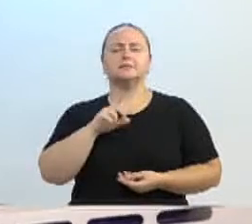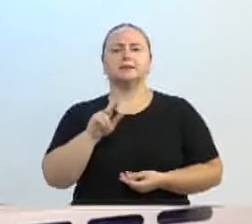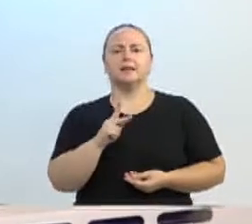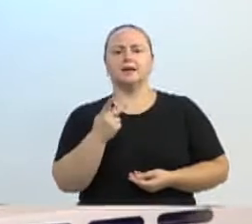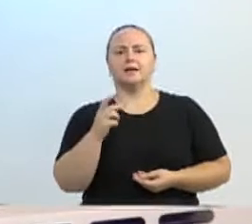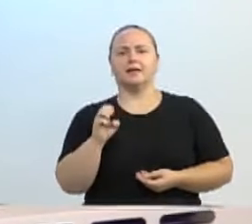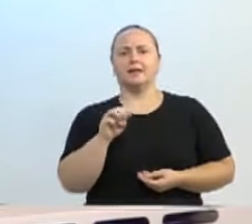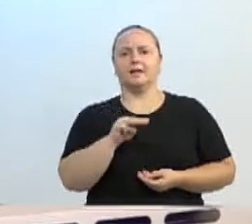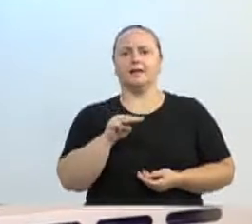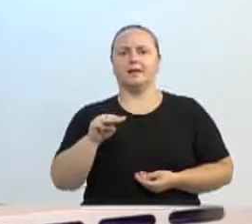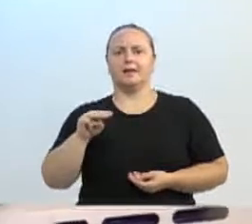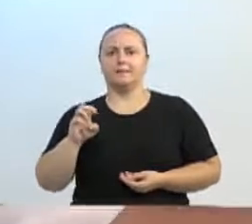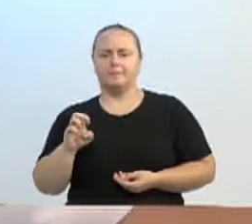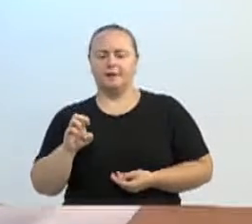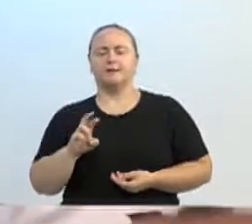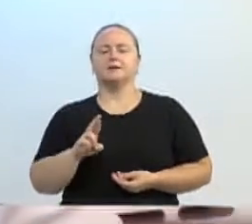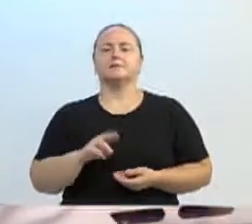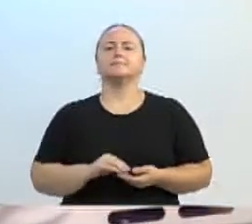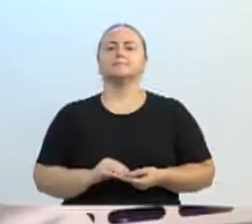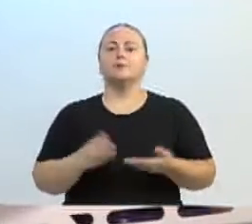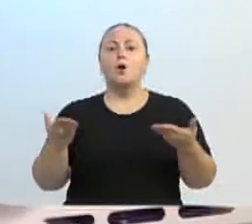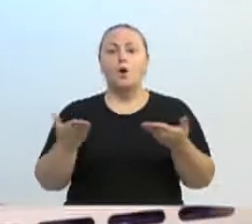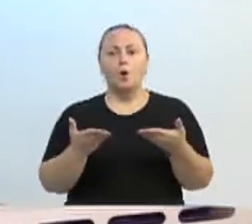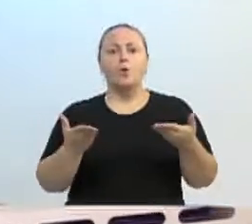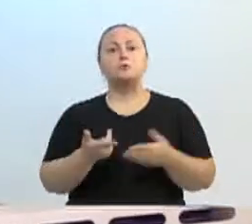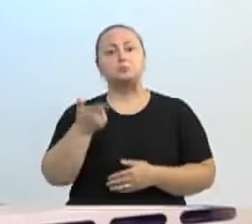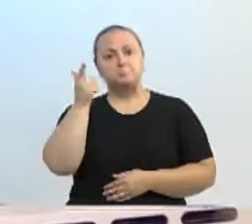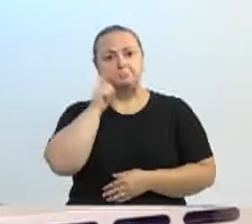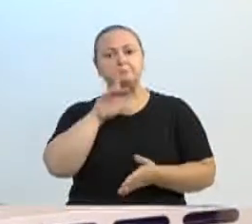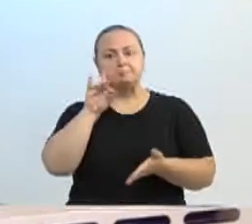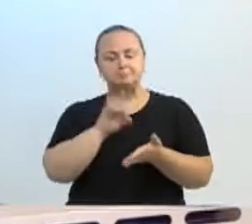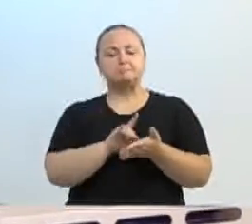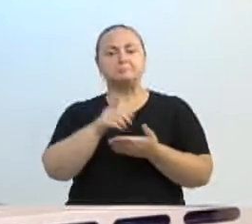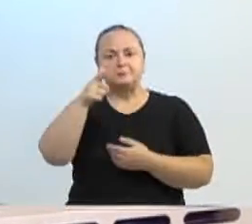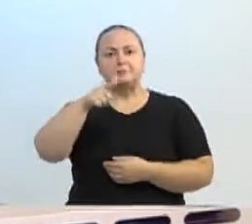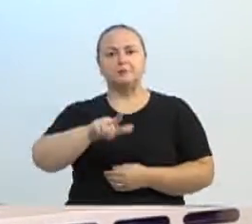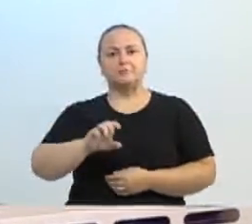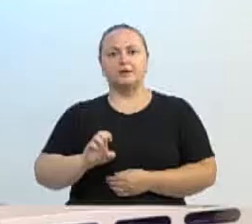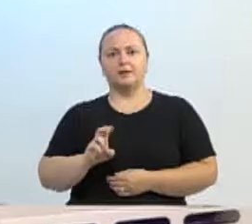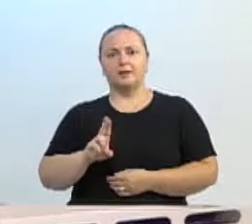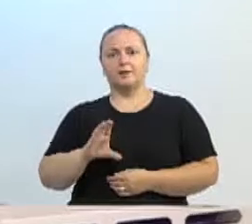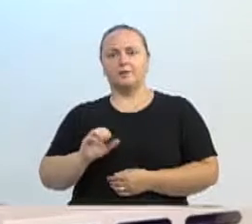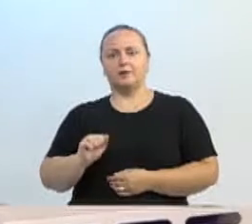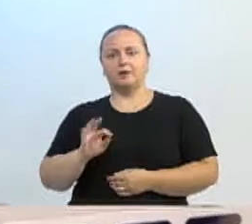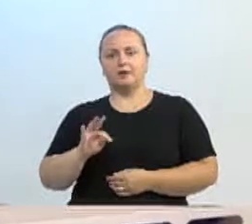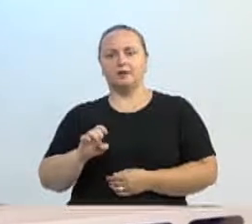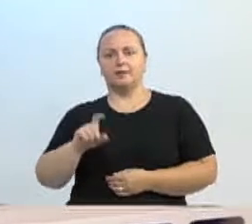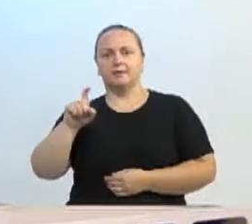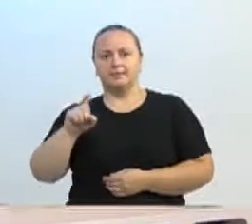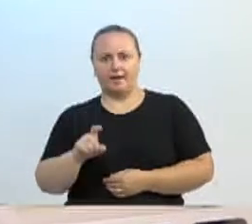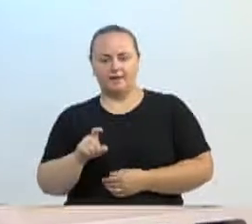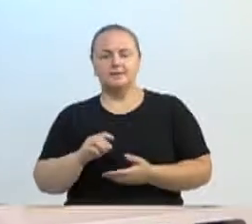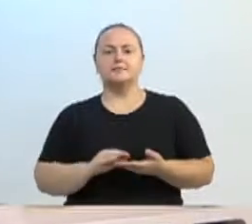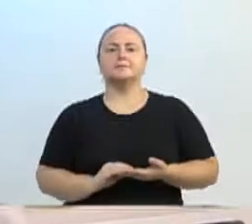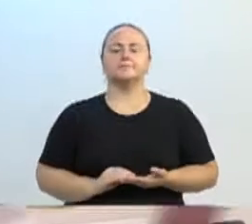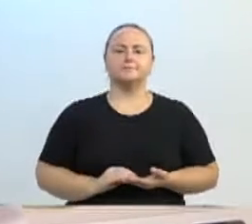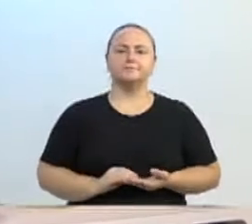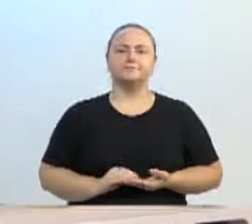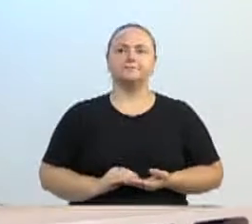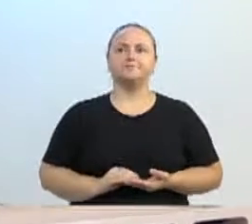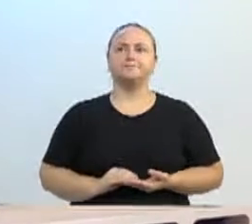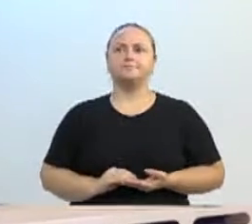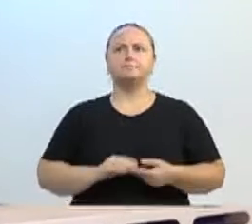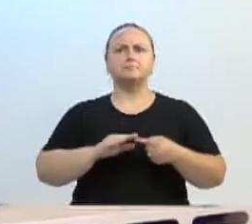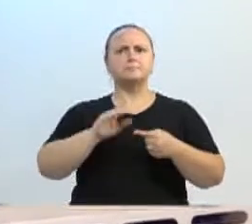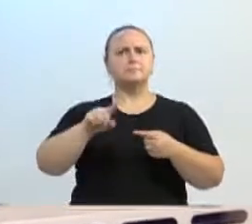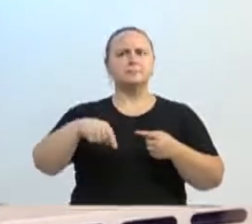a Eucatex, né? Que hoje a gente voltou com a Eucatex. Aí ficou em torno de 8 meses com a linha imobiliária. E veio a